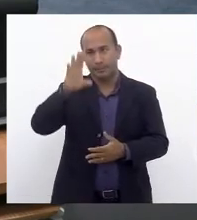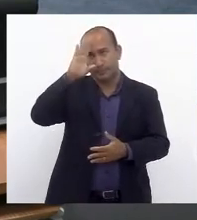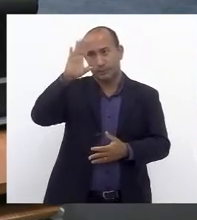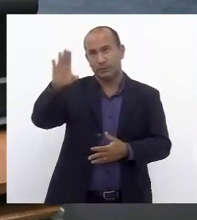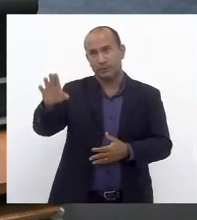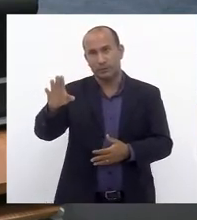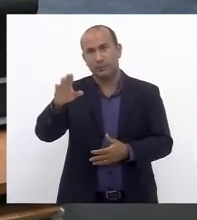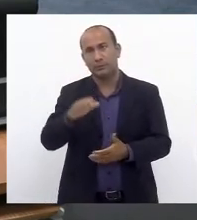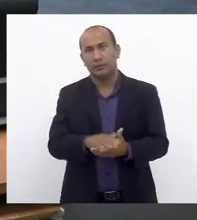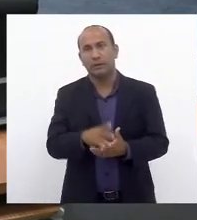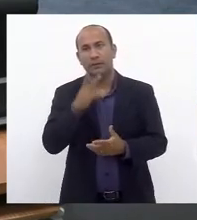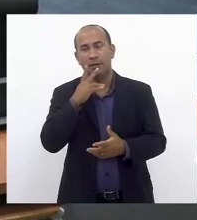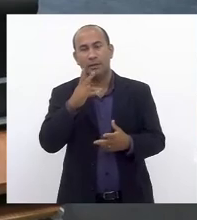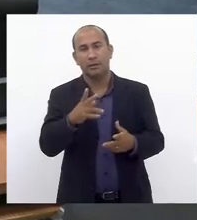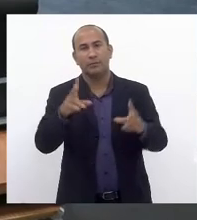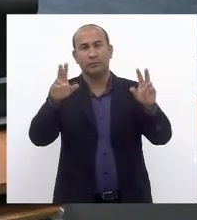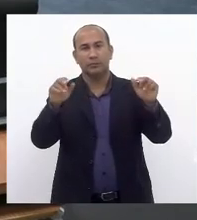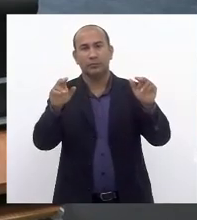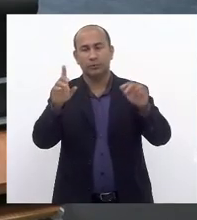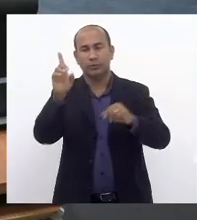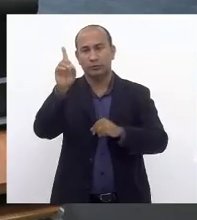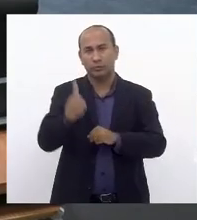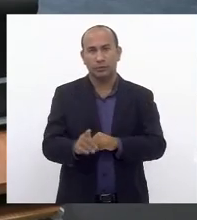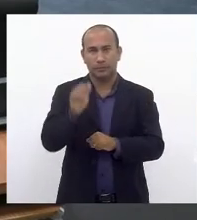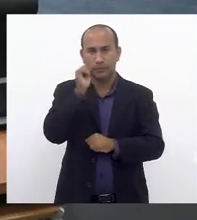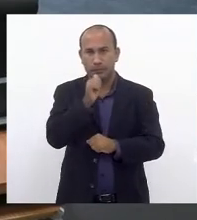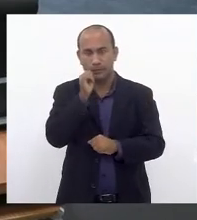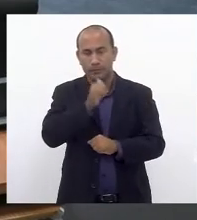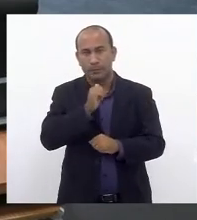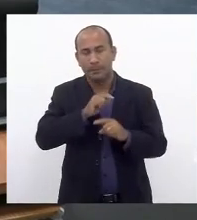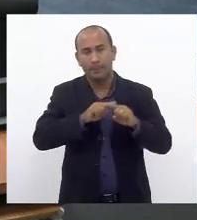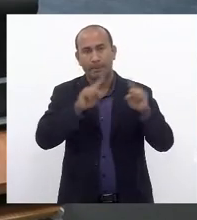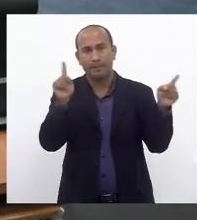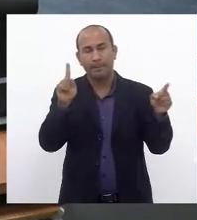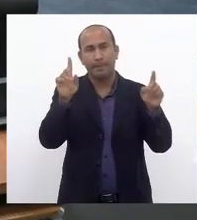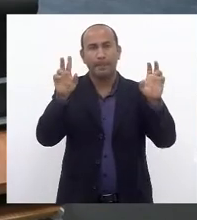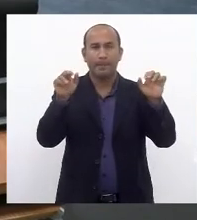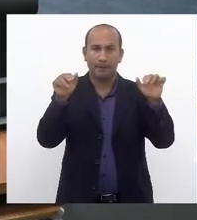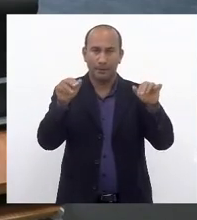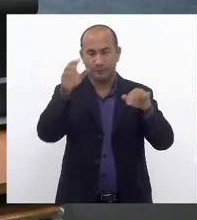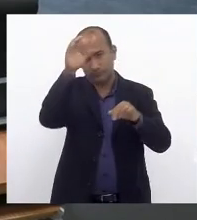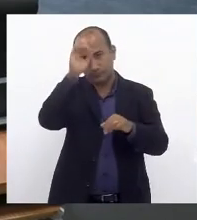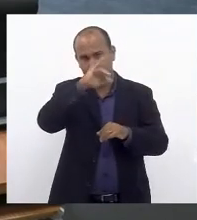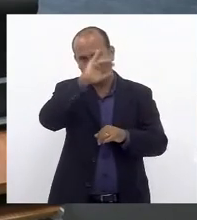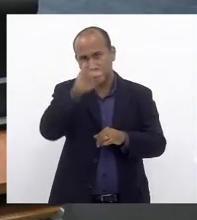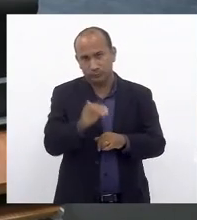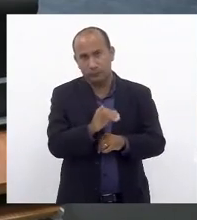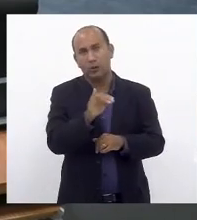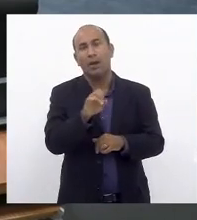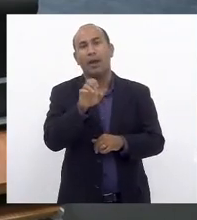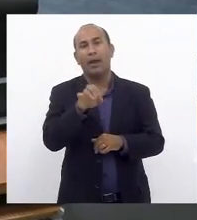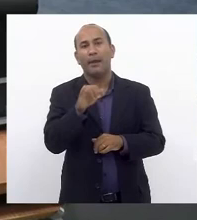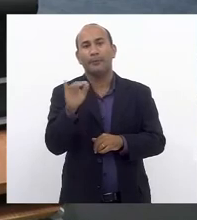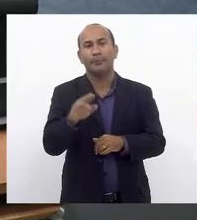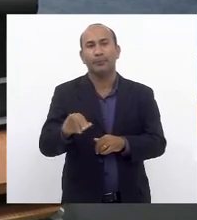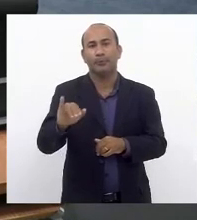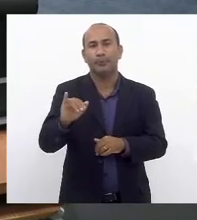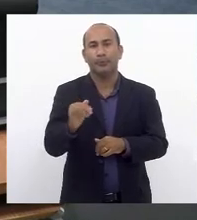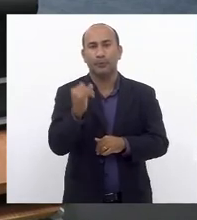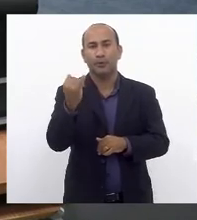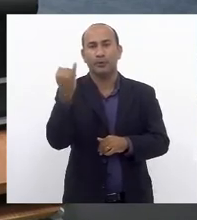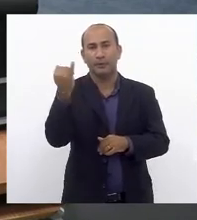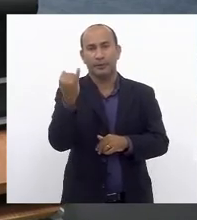principalmente na questão dos direitos da mulher. Mas este tema, né, Tia Ju, era muito necessário que